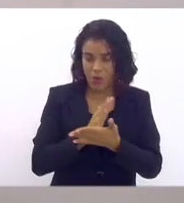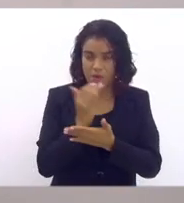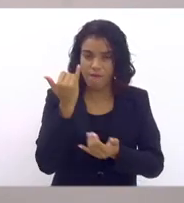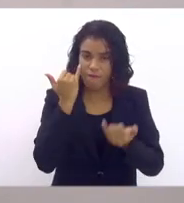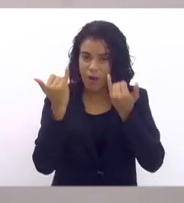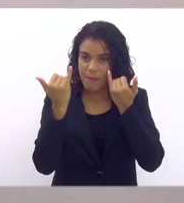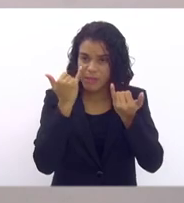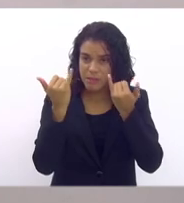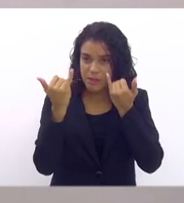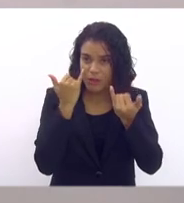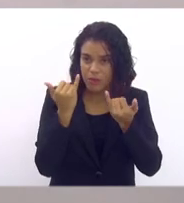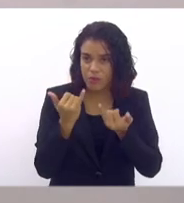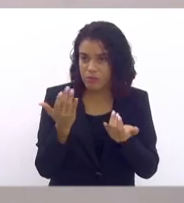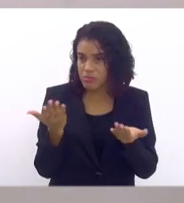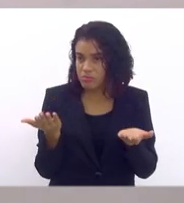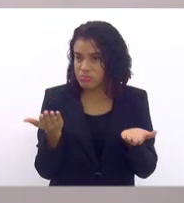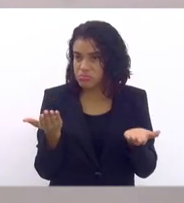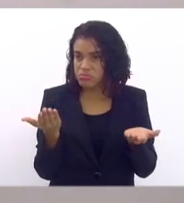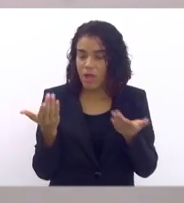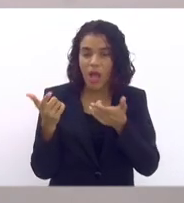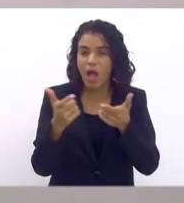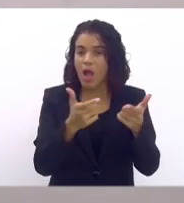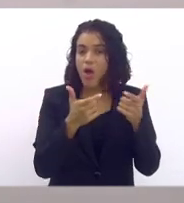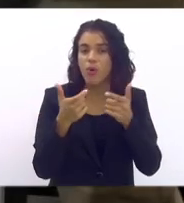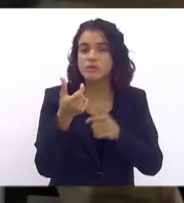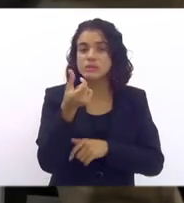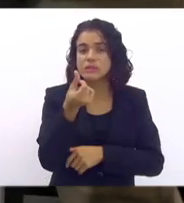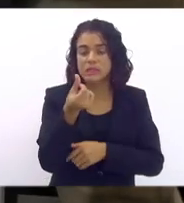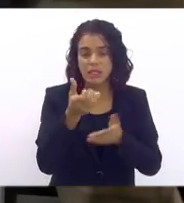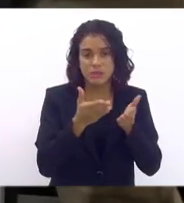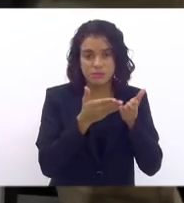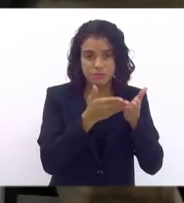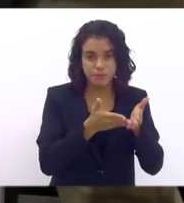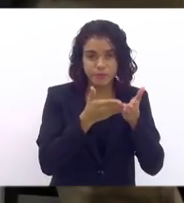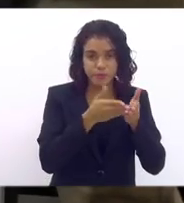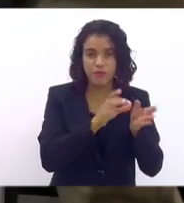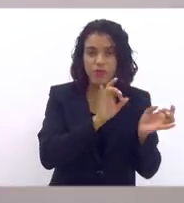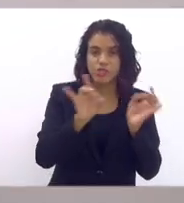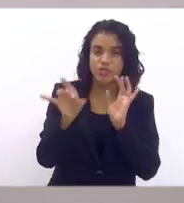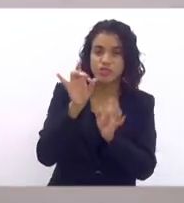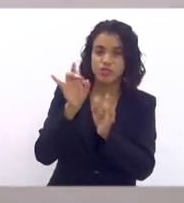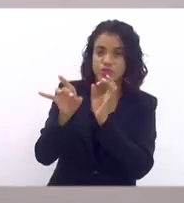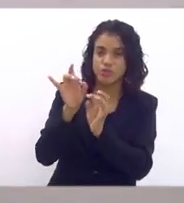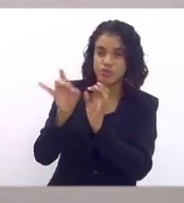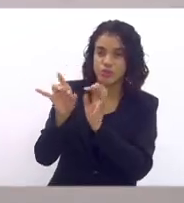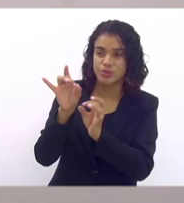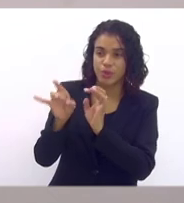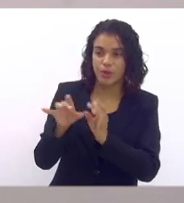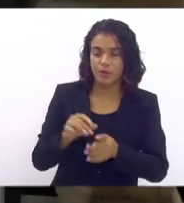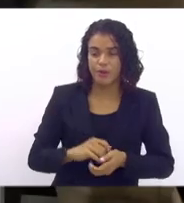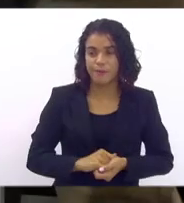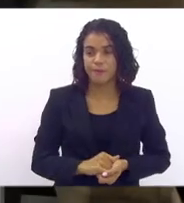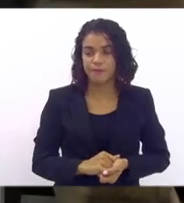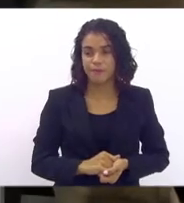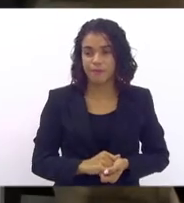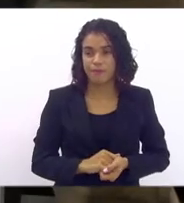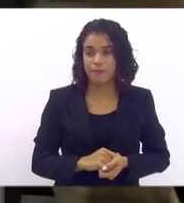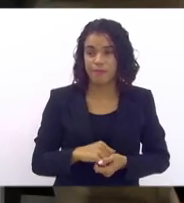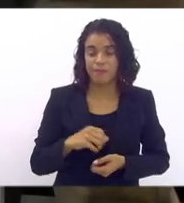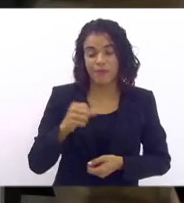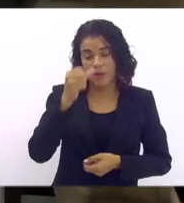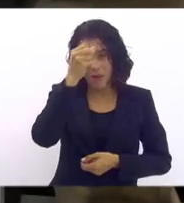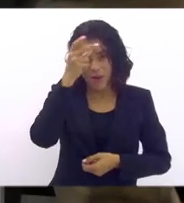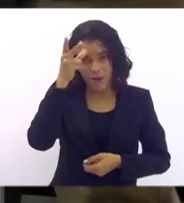foi da onde foram parar esses seis navios é como a o tem que ter licenciado isso inclusive né então a Prefeitura